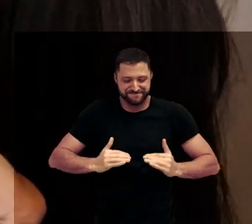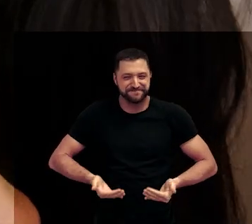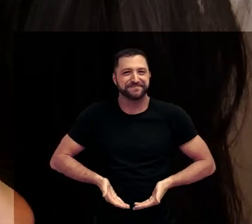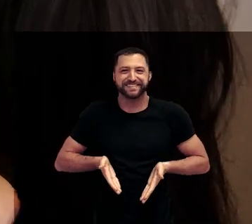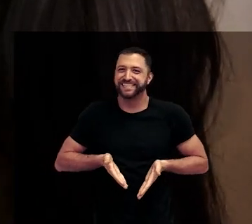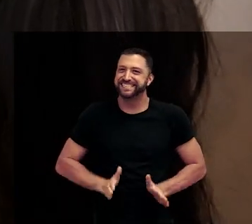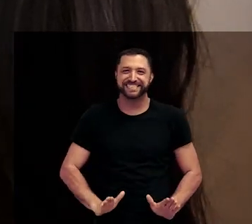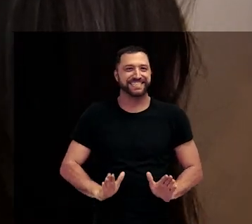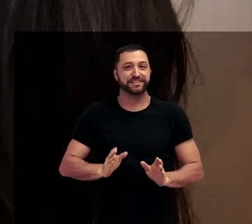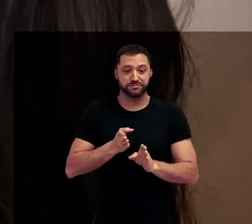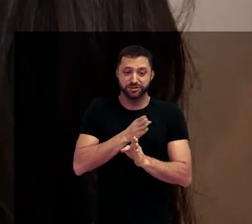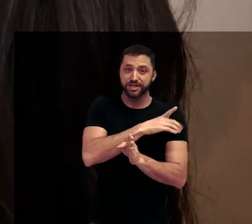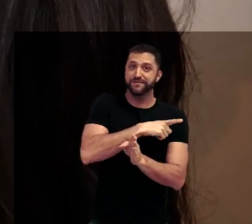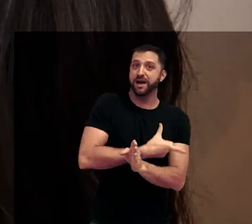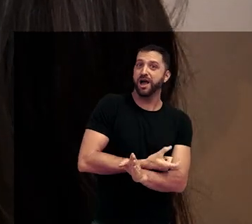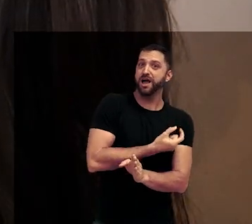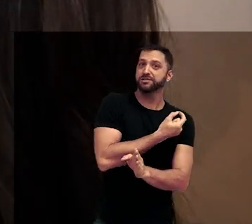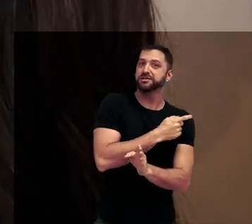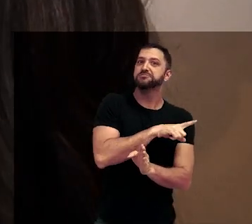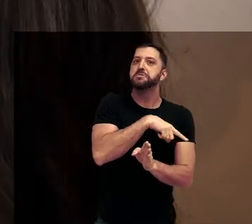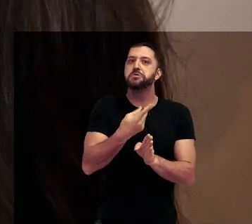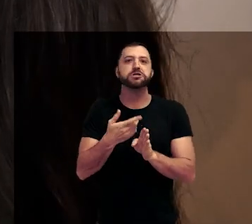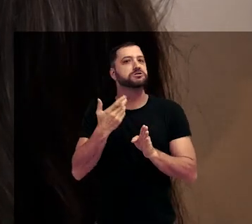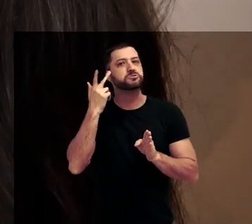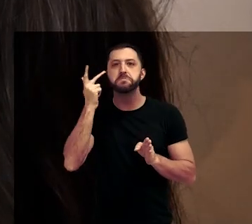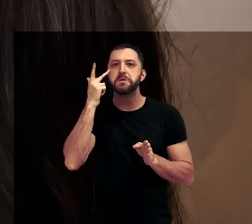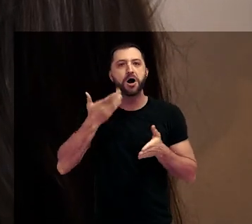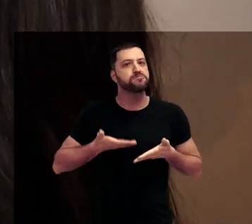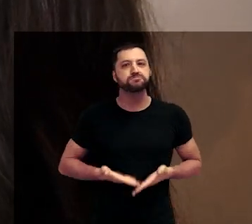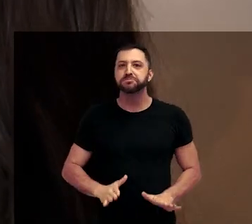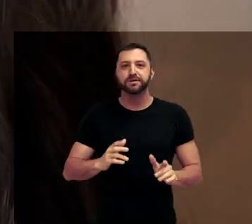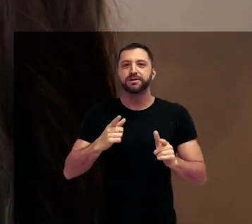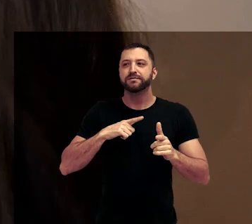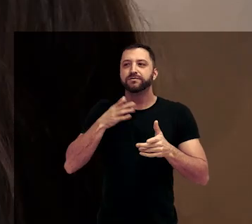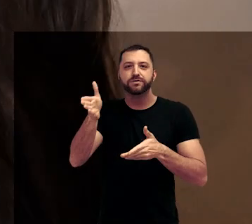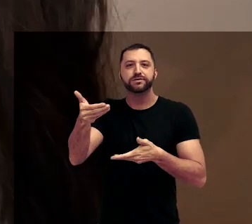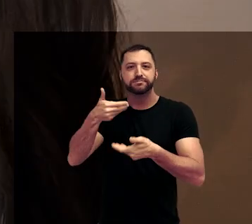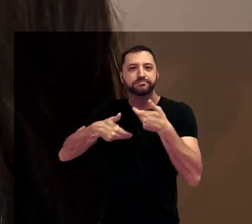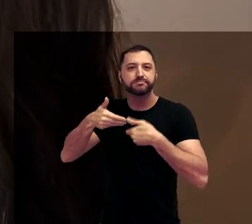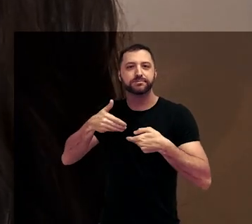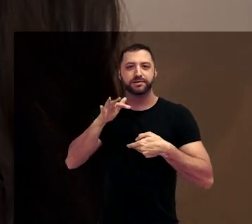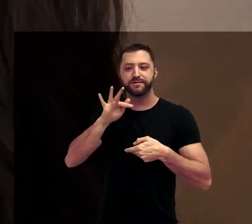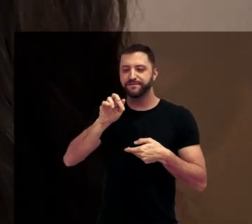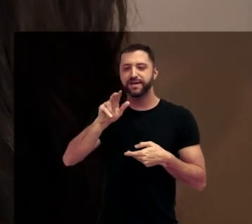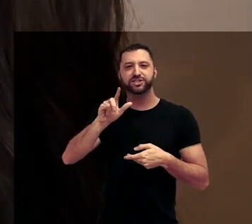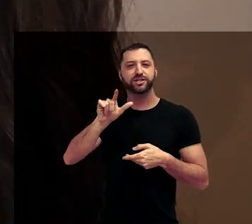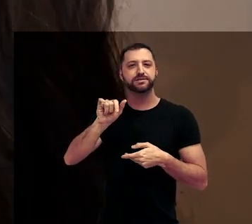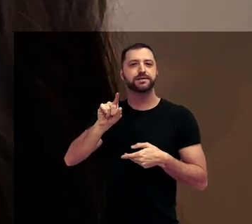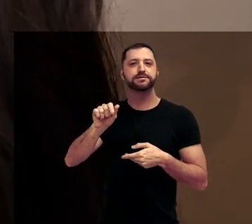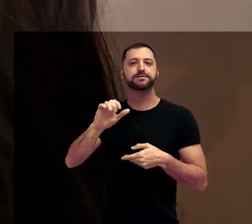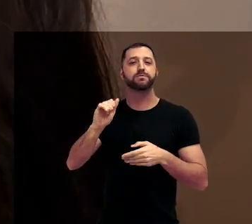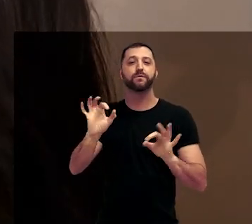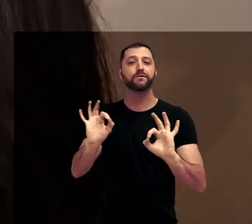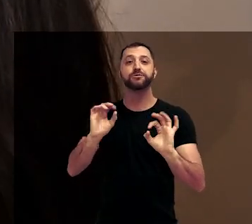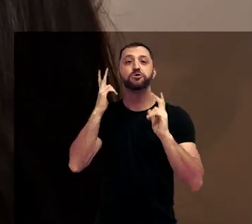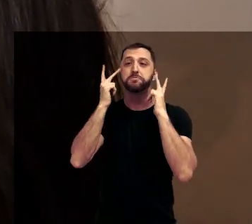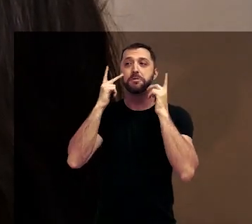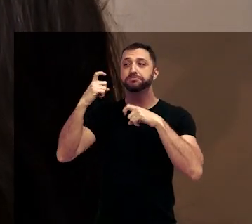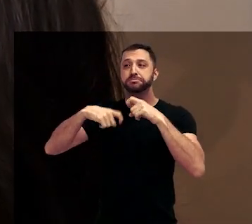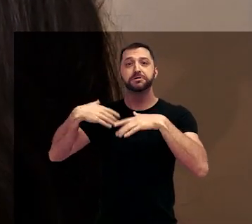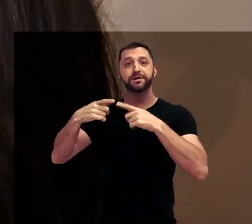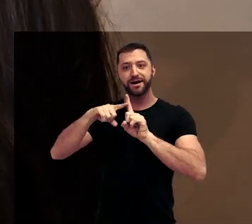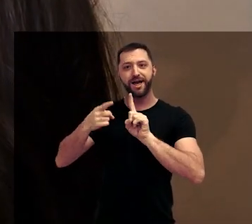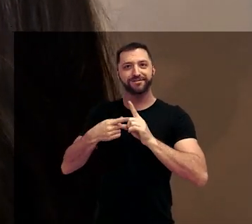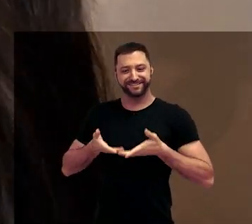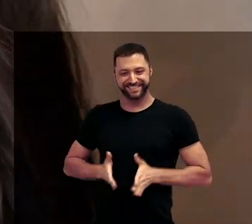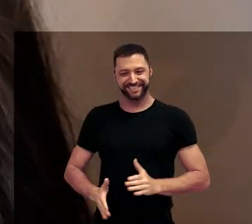gravidez natural, super tranquila, pós-câncer. Gente, não fiz nem fertilização. Leon nasceu